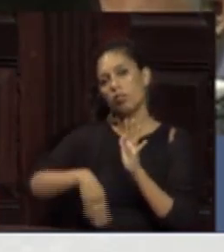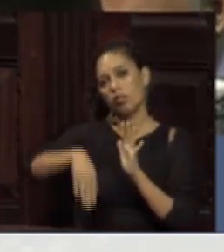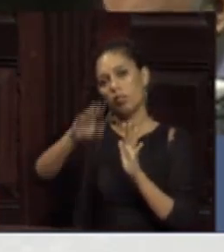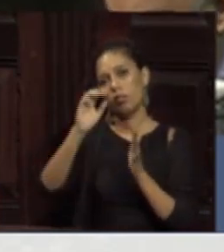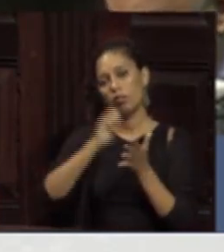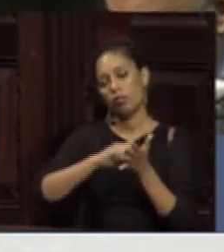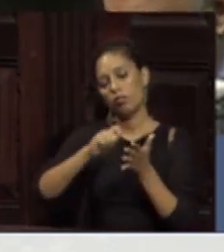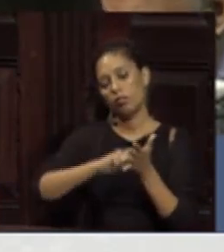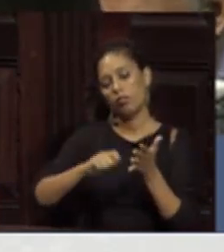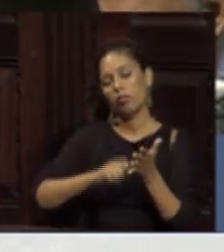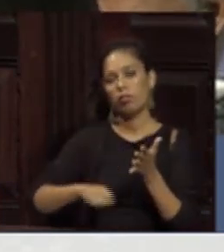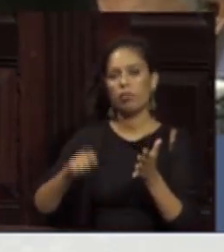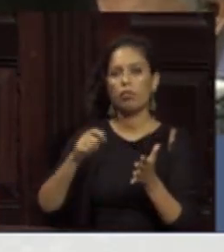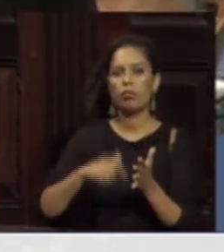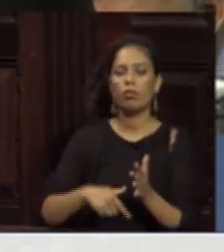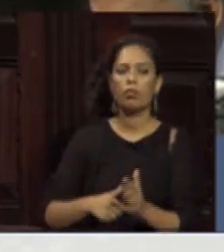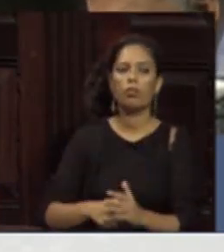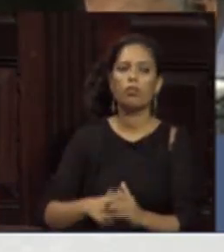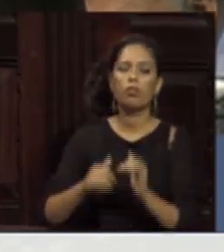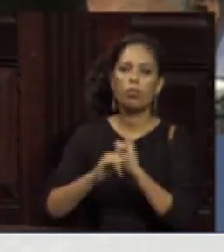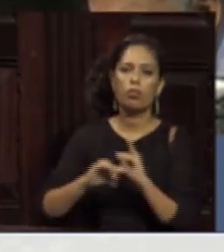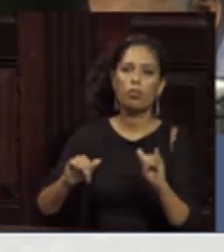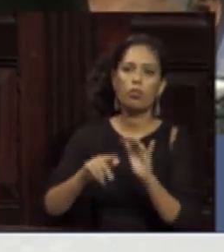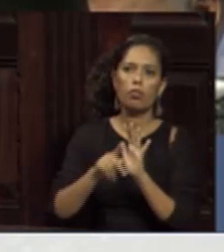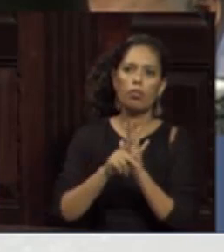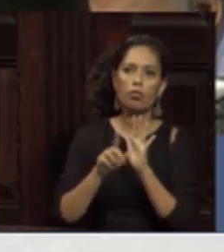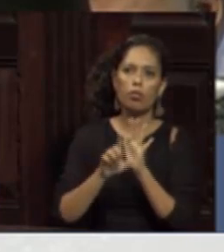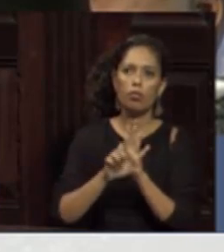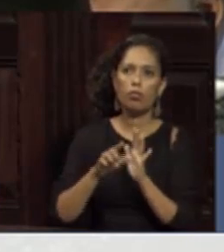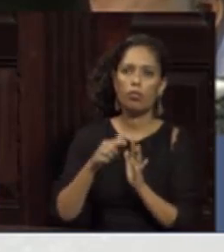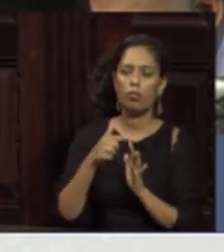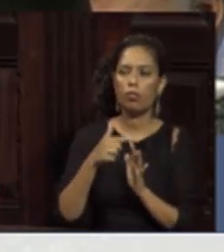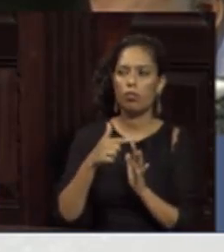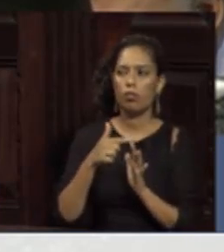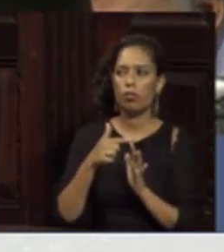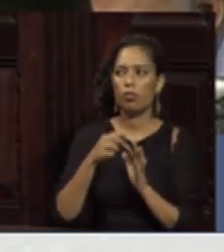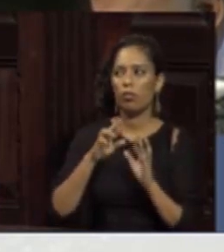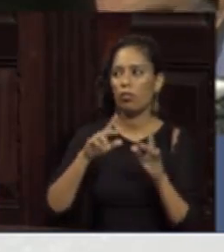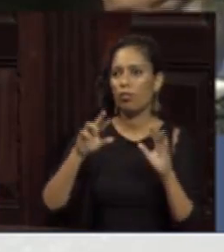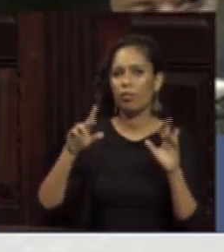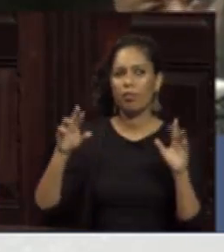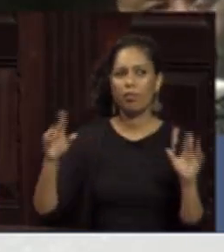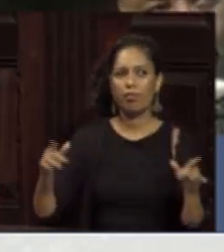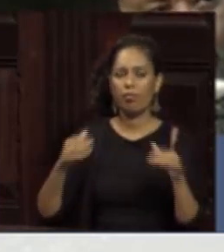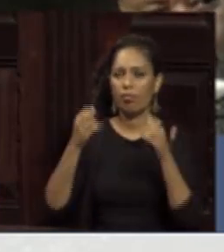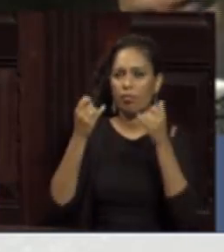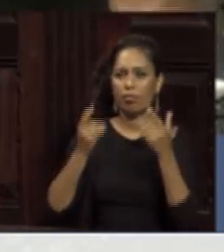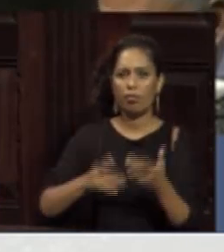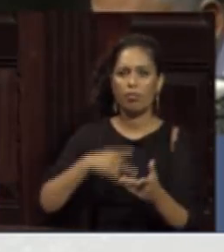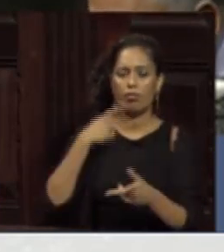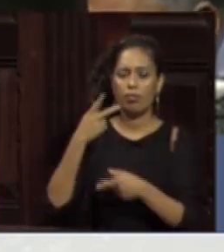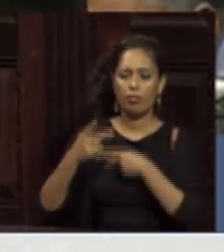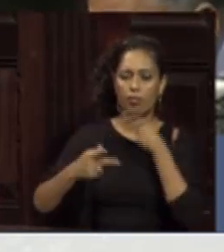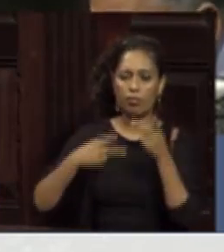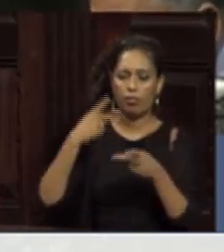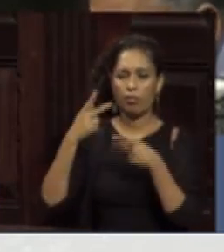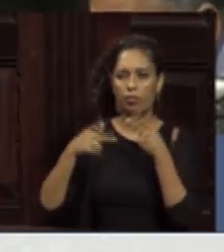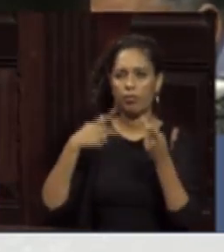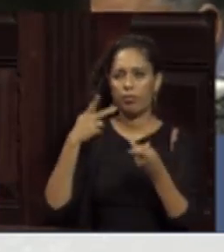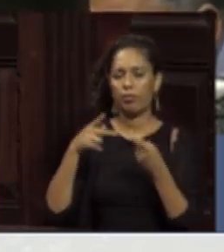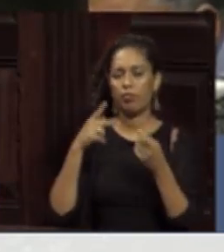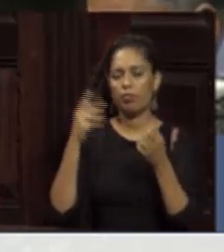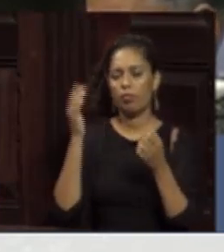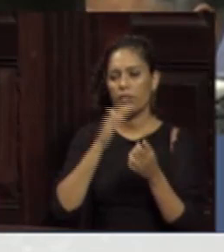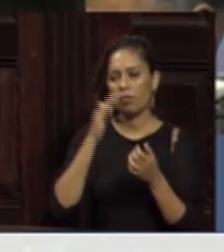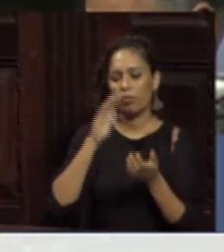vencido para a segunda discussão. Anuncio. Projeto de lei 3397/2017, de autoria do deputado Jorge Felipe Neto, que institui o Festival Estadual de Dança